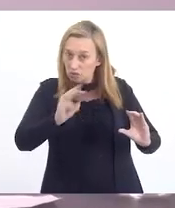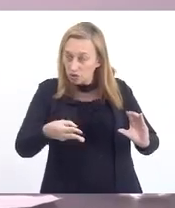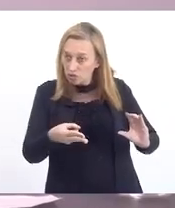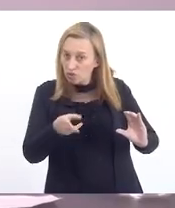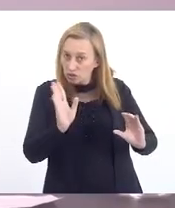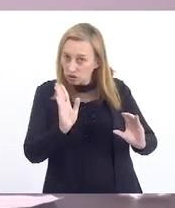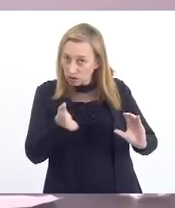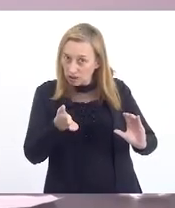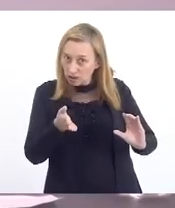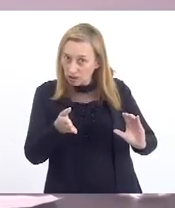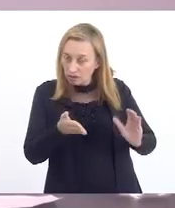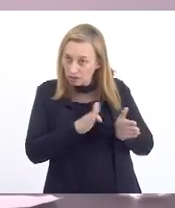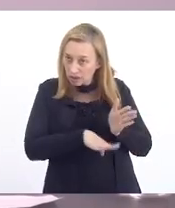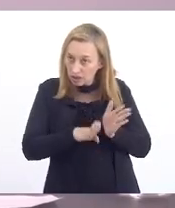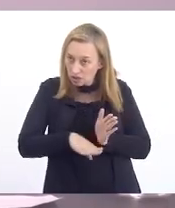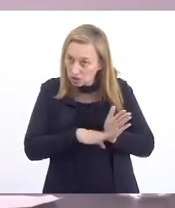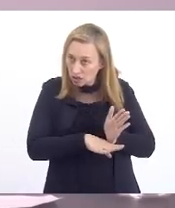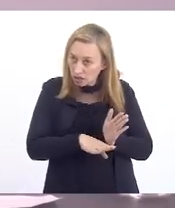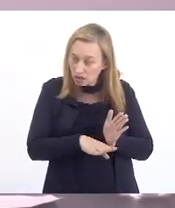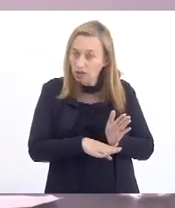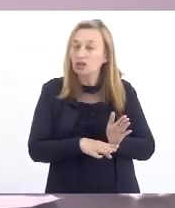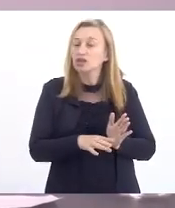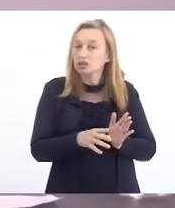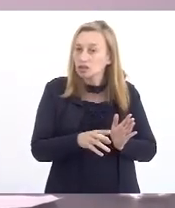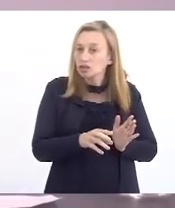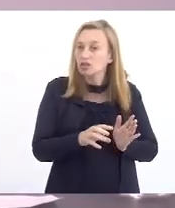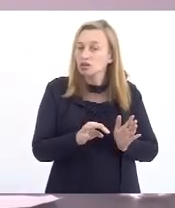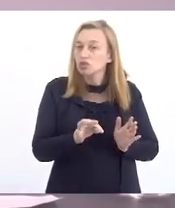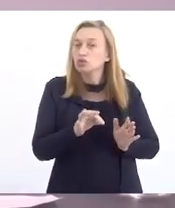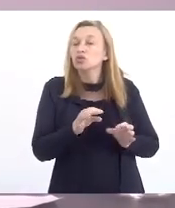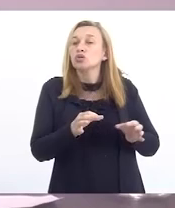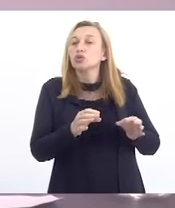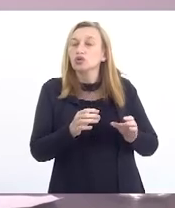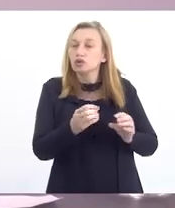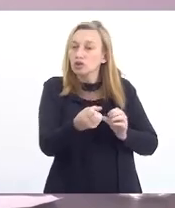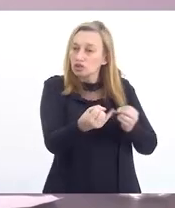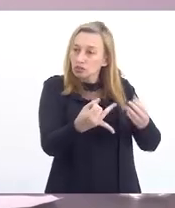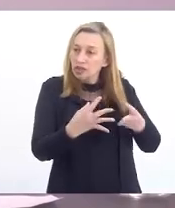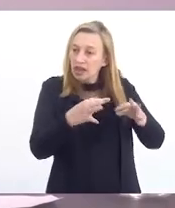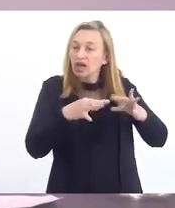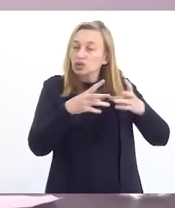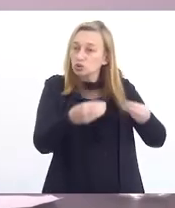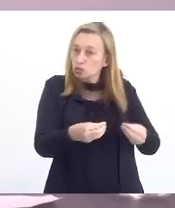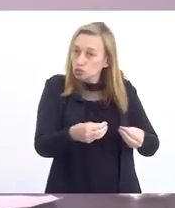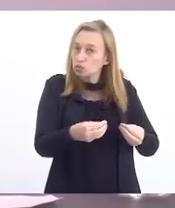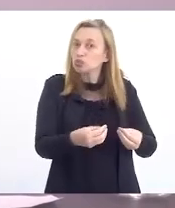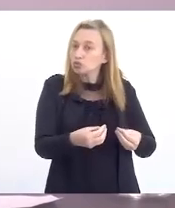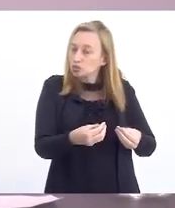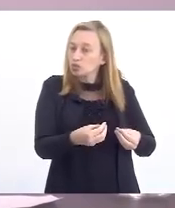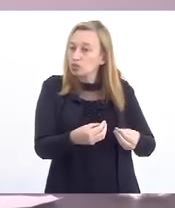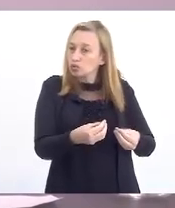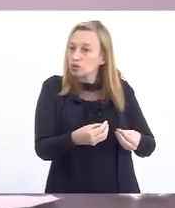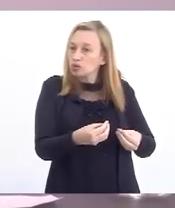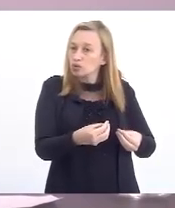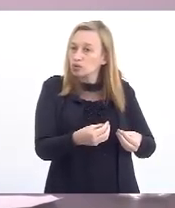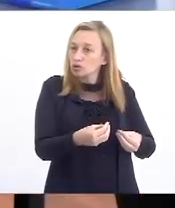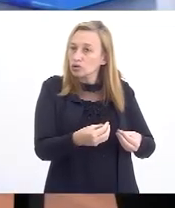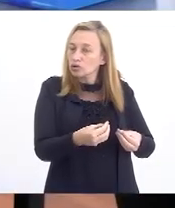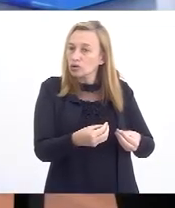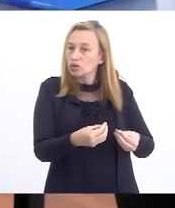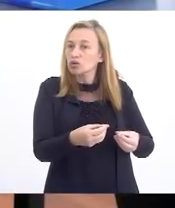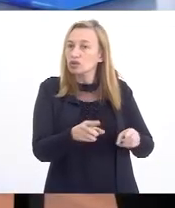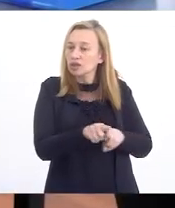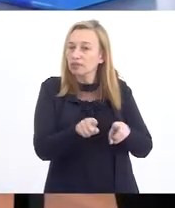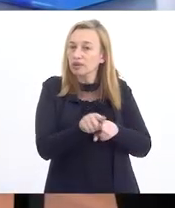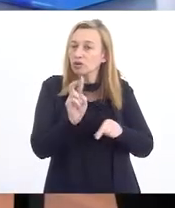até agora. O desembolso dos 500 milhões, de que forma foi feito, e ao mesmo tempo, o que ficou desse